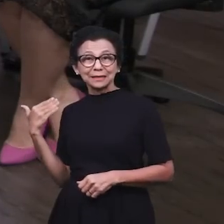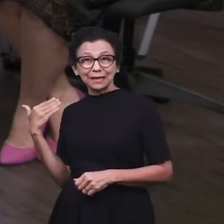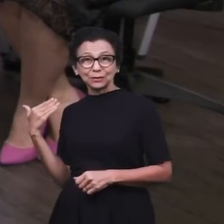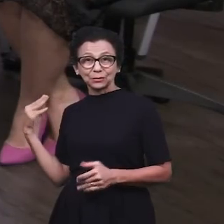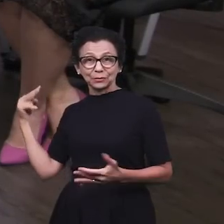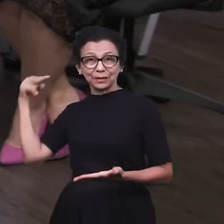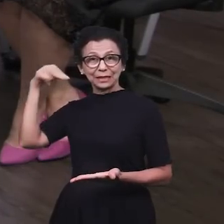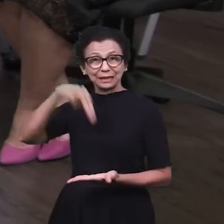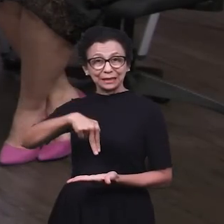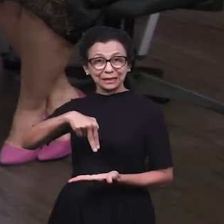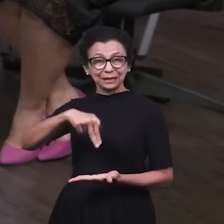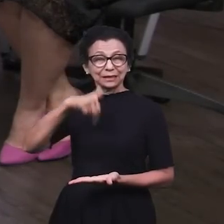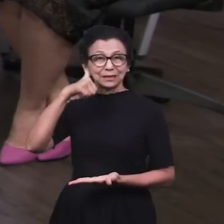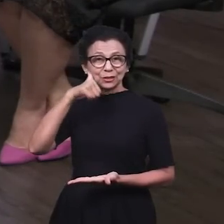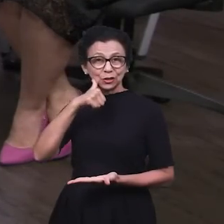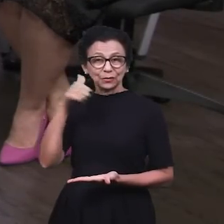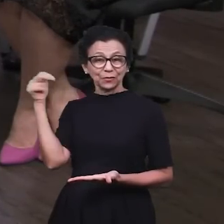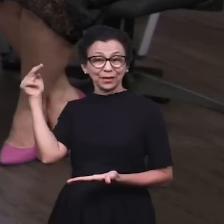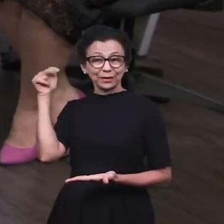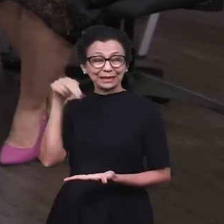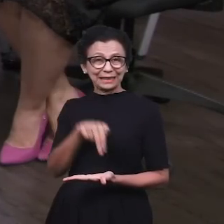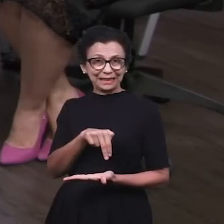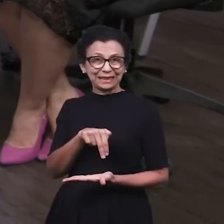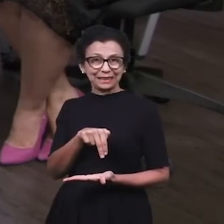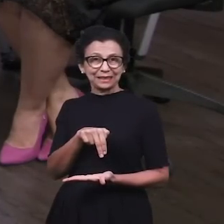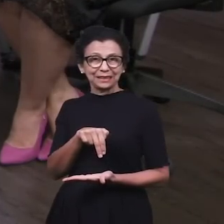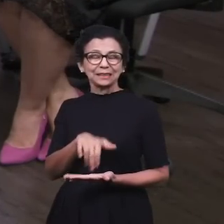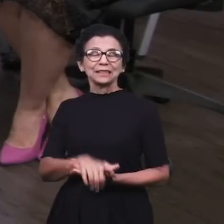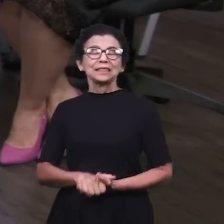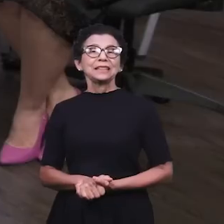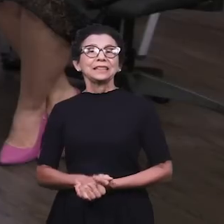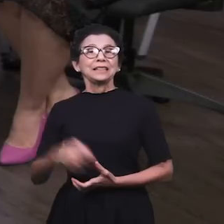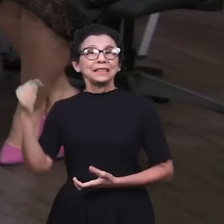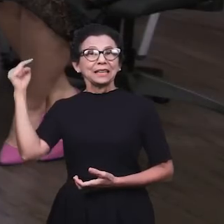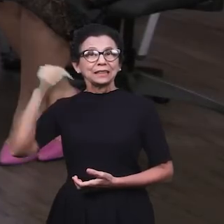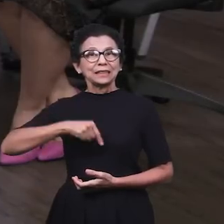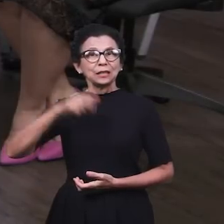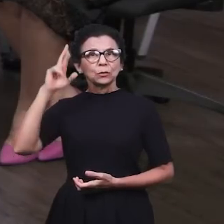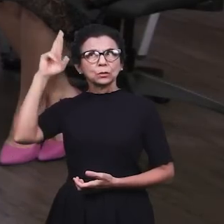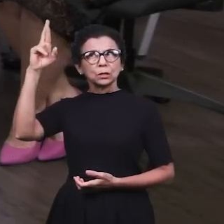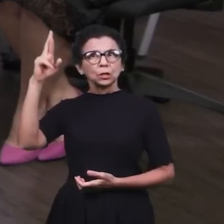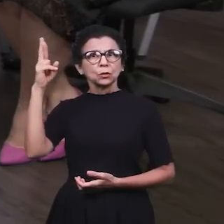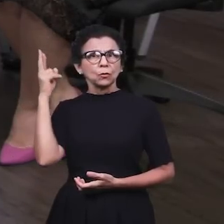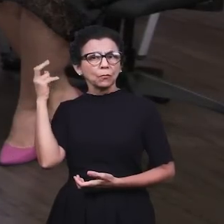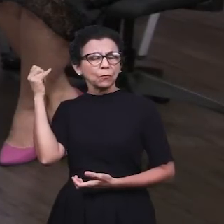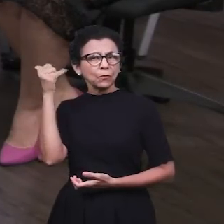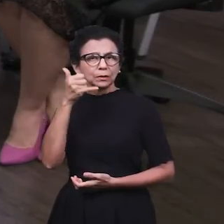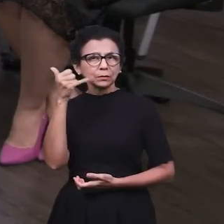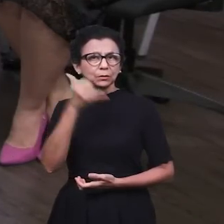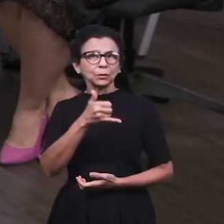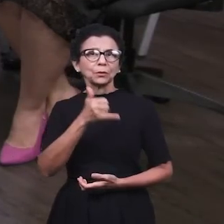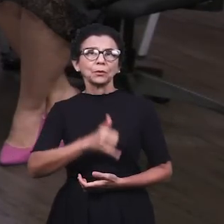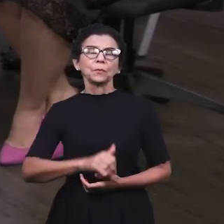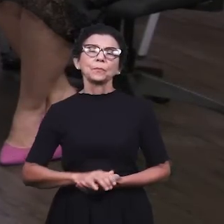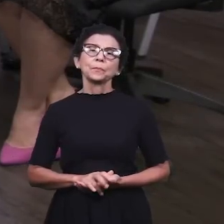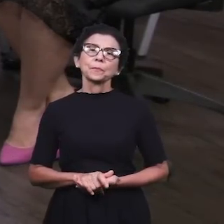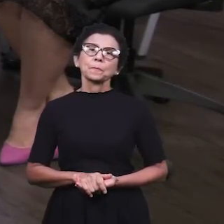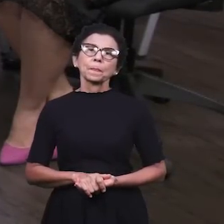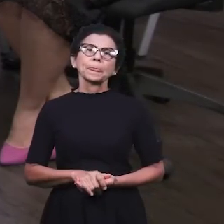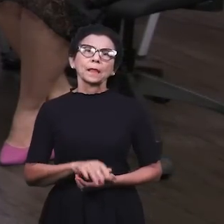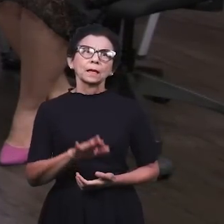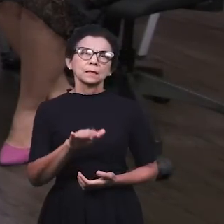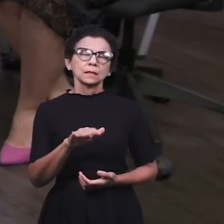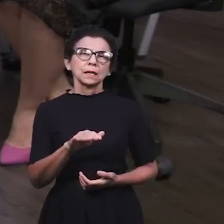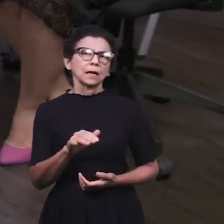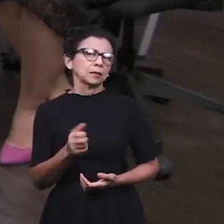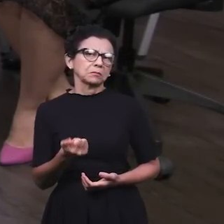no Brasil. E aqui ela pôde ter uma experiência de ouvir o Senhor falar com ela não tinha tido ainda, embora ela pertence à